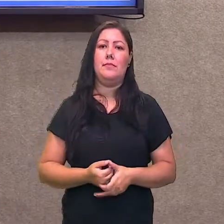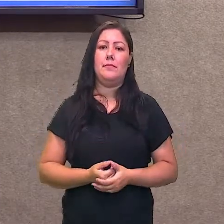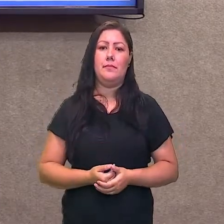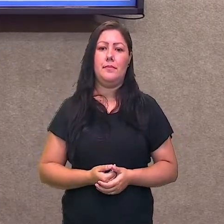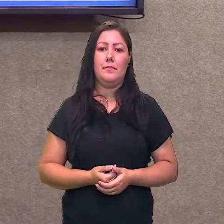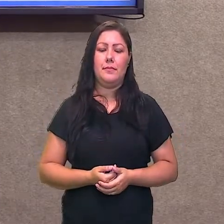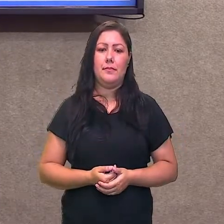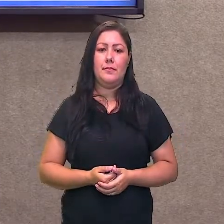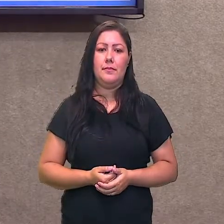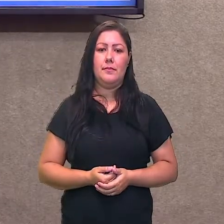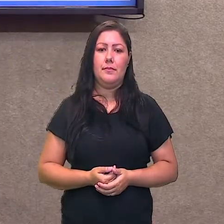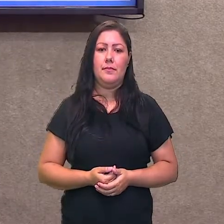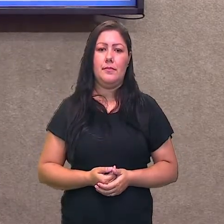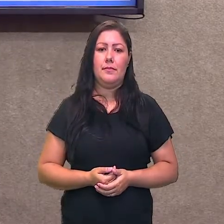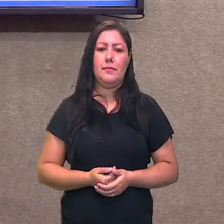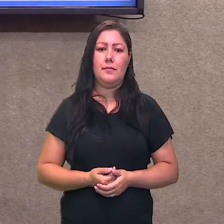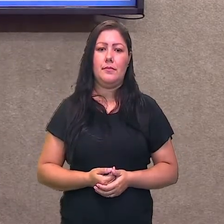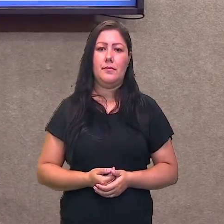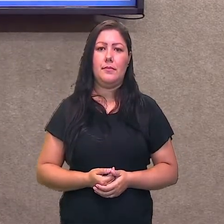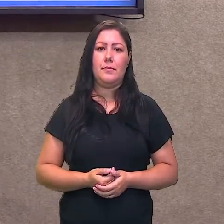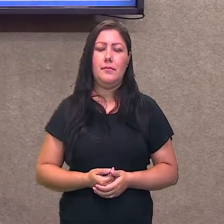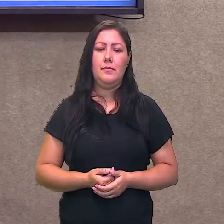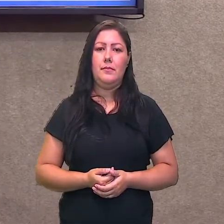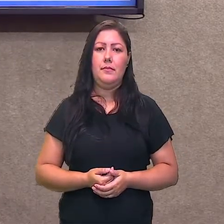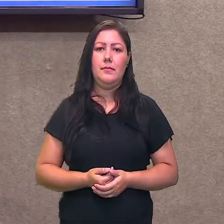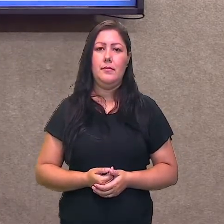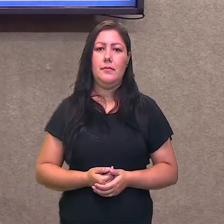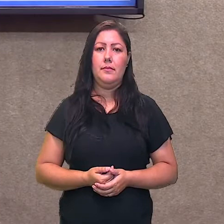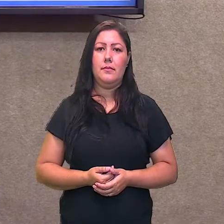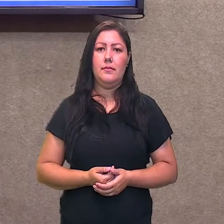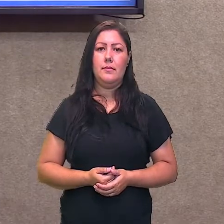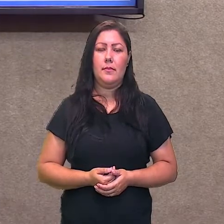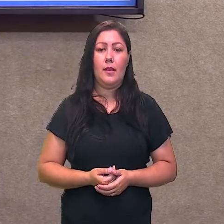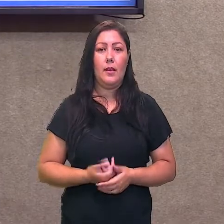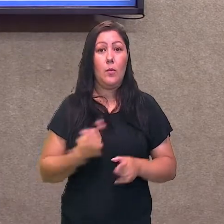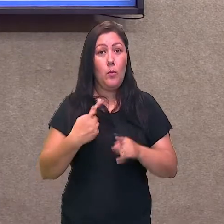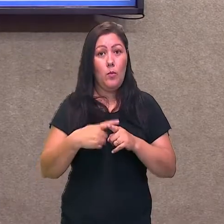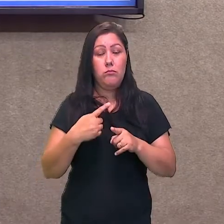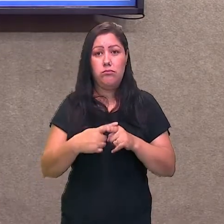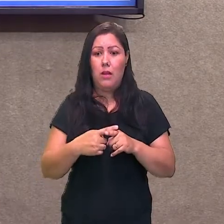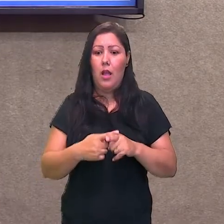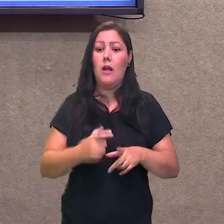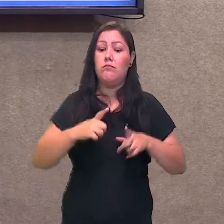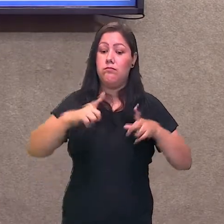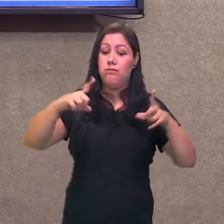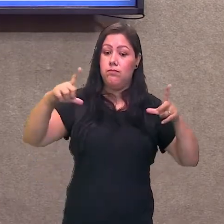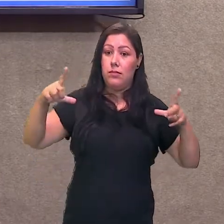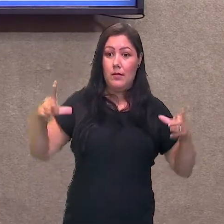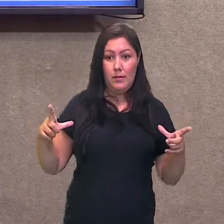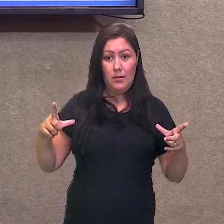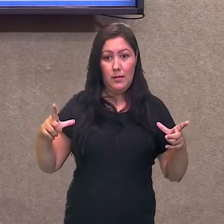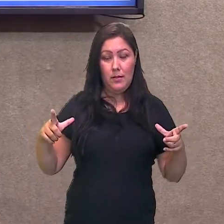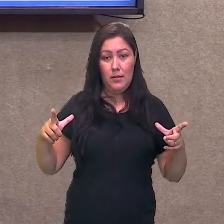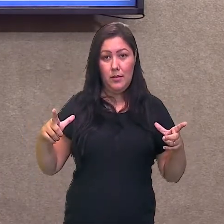maior que o menor dos continentes, que é a Oceania.